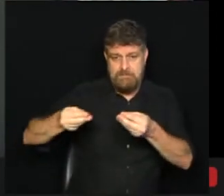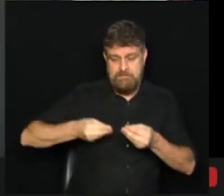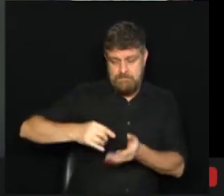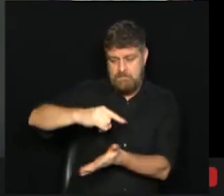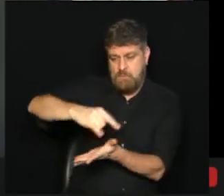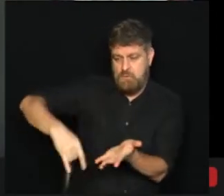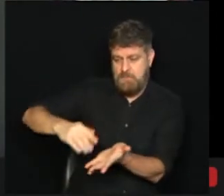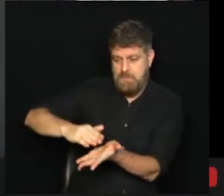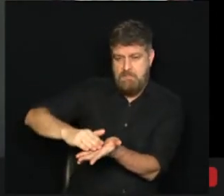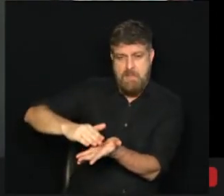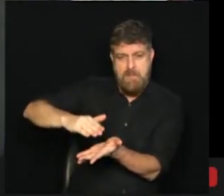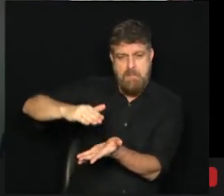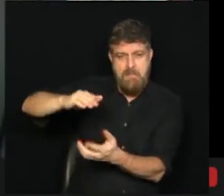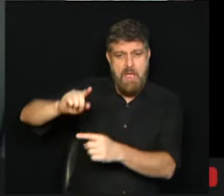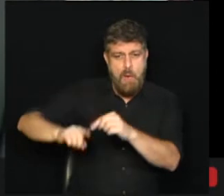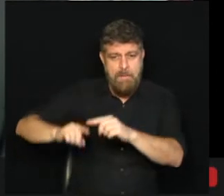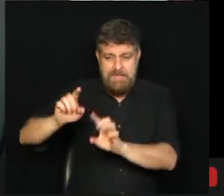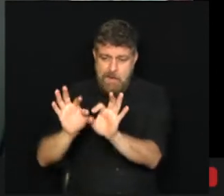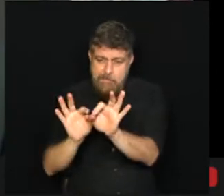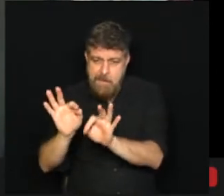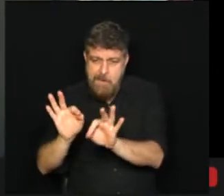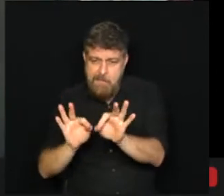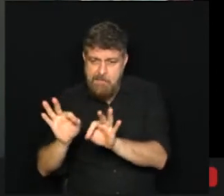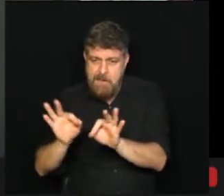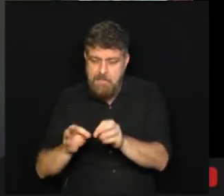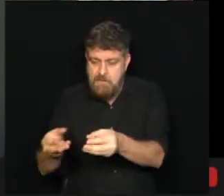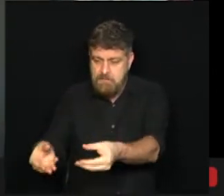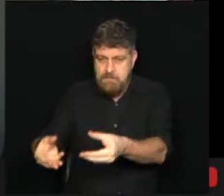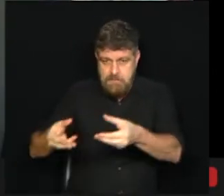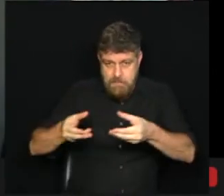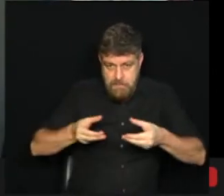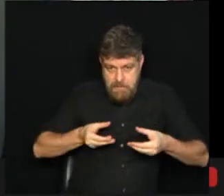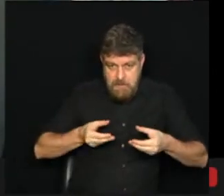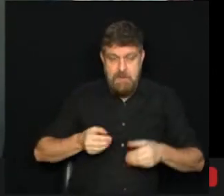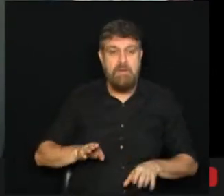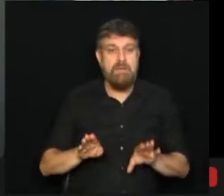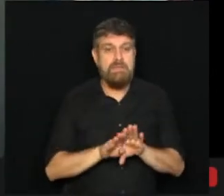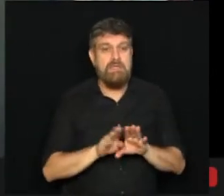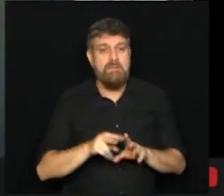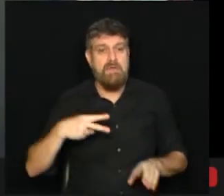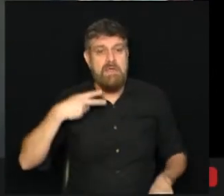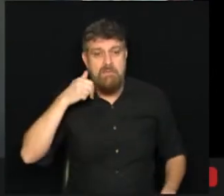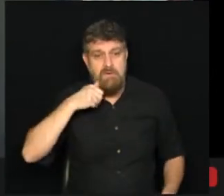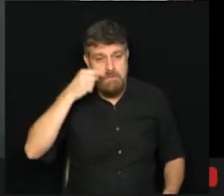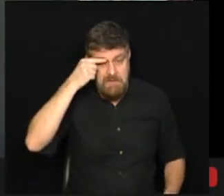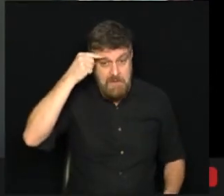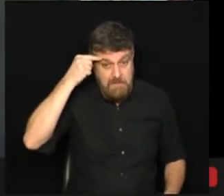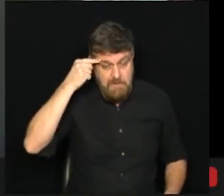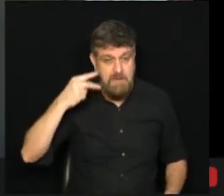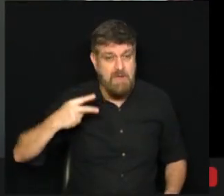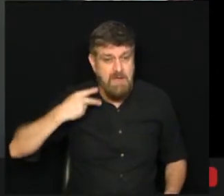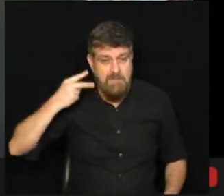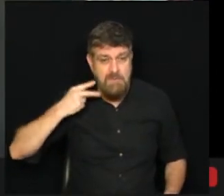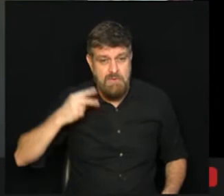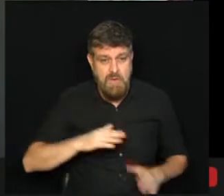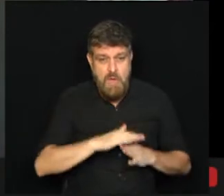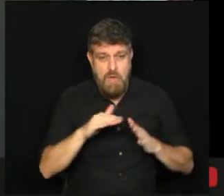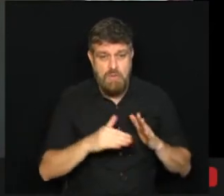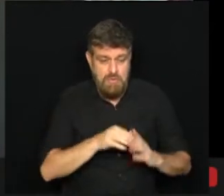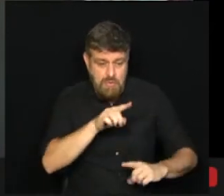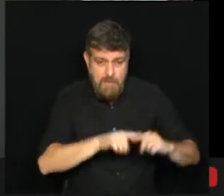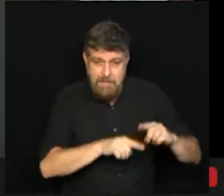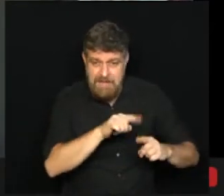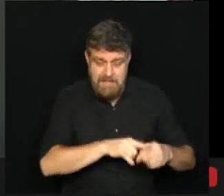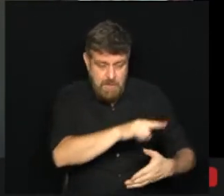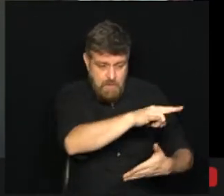documentação, o material que está sendo elaborado. Peço também à vereadora Paola e aos demais parlamentares que aquilo que foi elaborado seja encaminhado para o